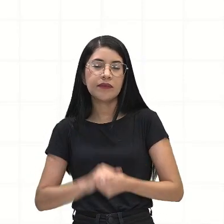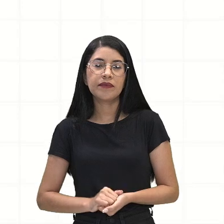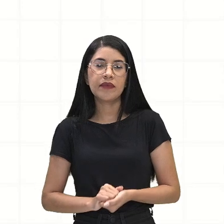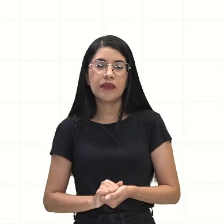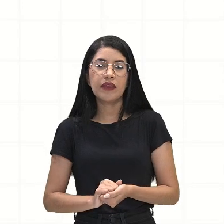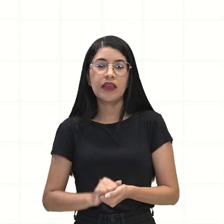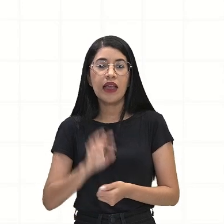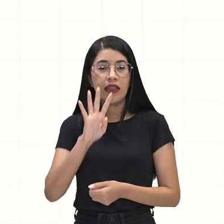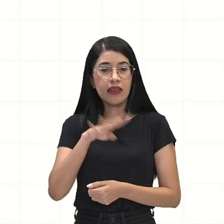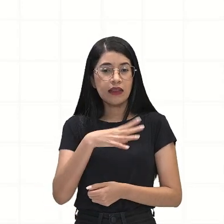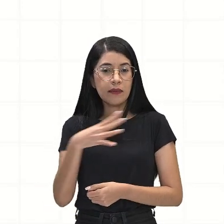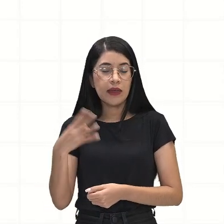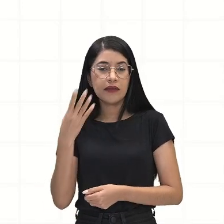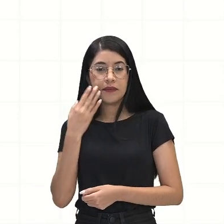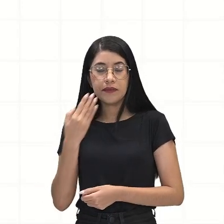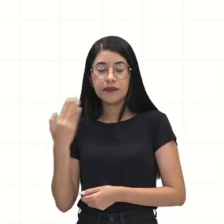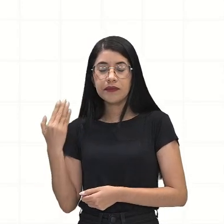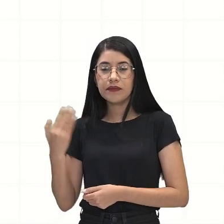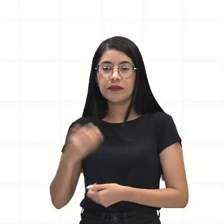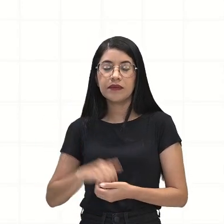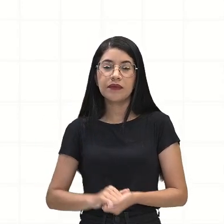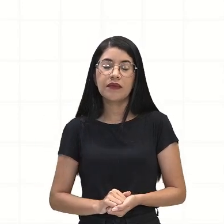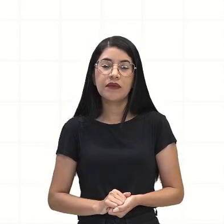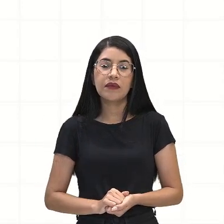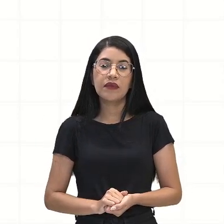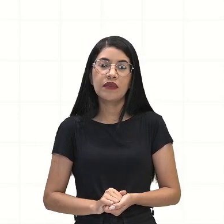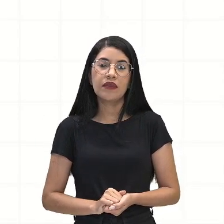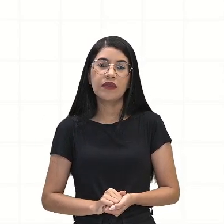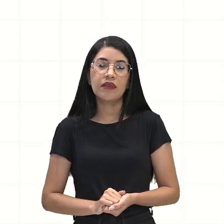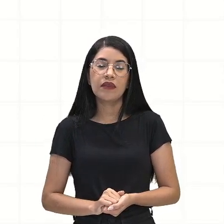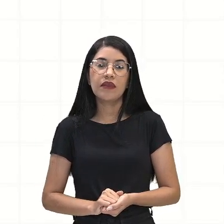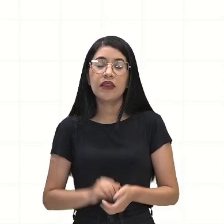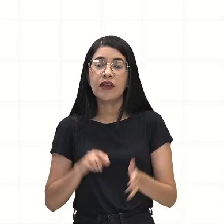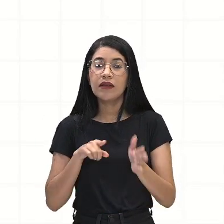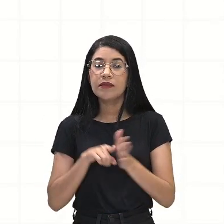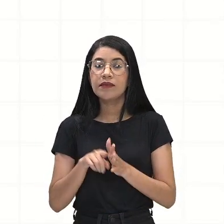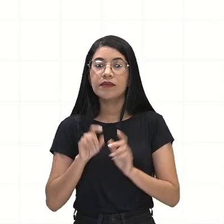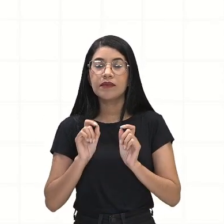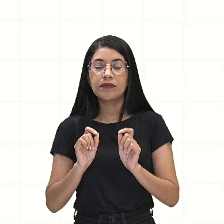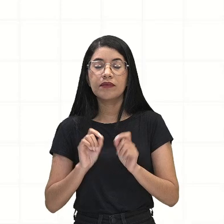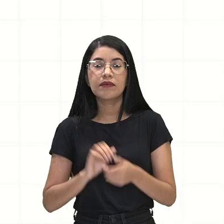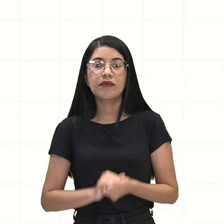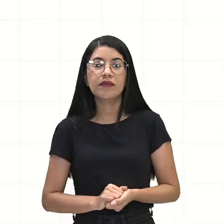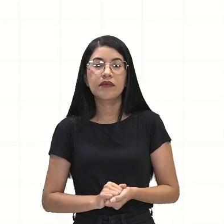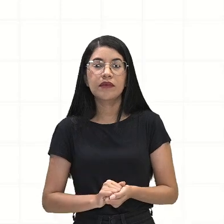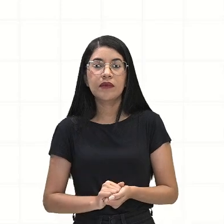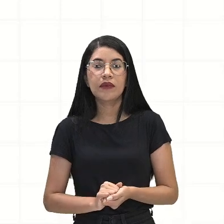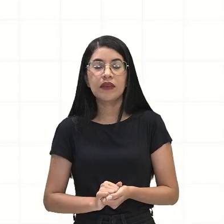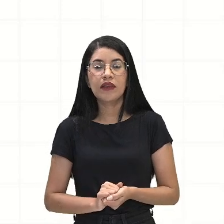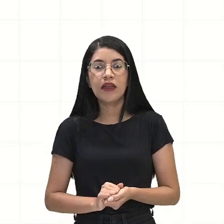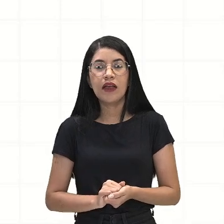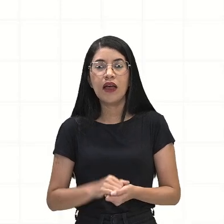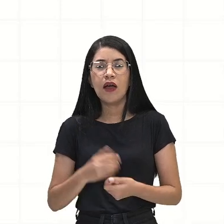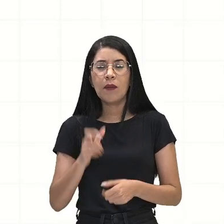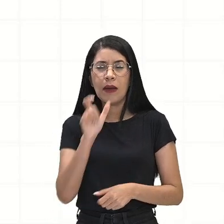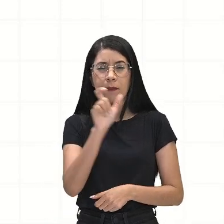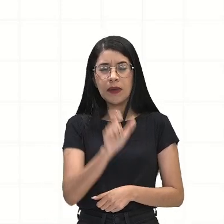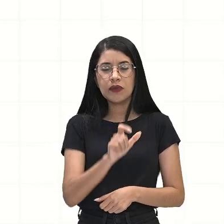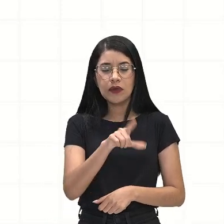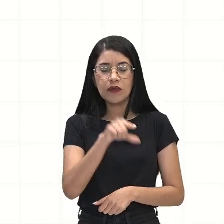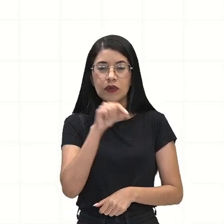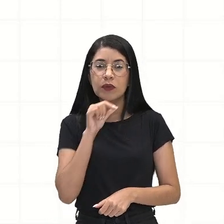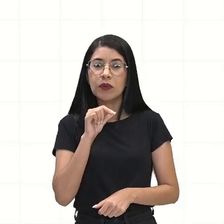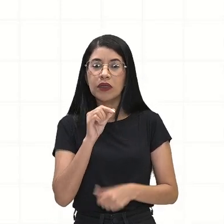tabela abaixo. Então, a gente tem aí os dados na tabela e vem aqui a nossa pergunta. Qual é a probabilidade de uma pessoa escolhida